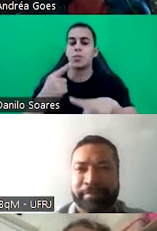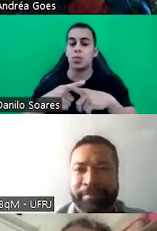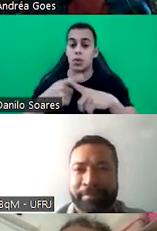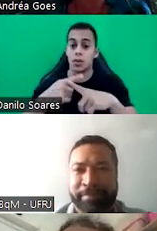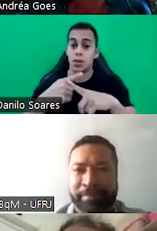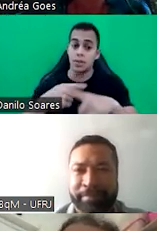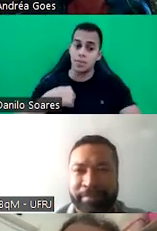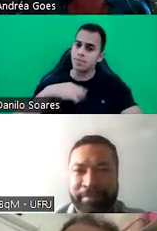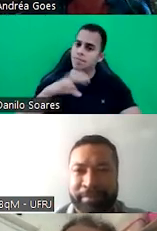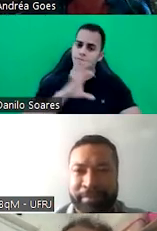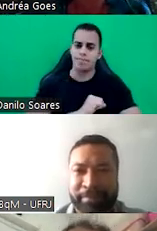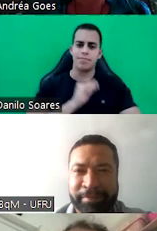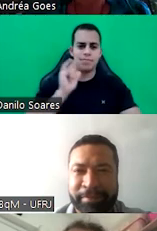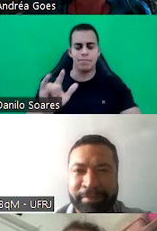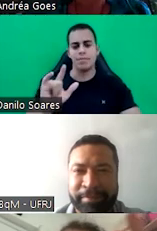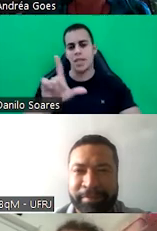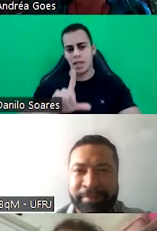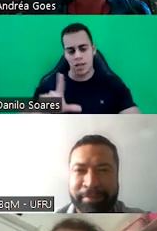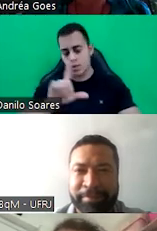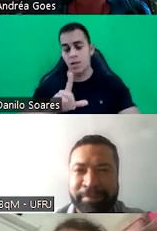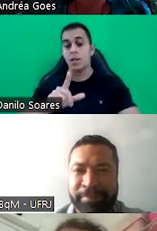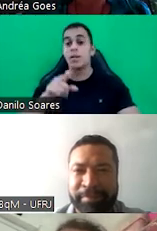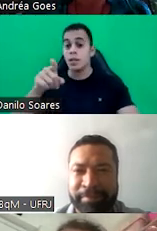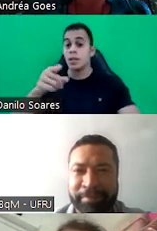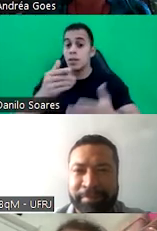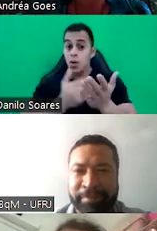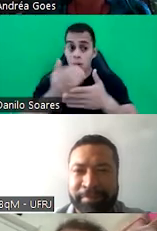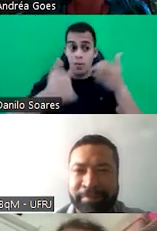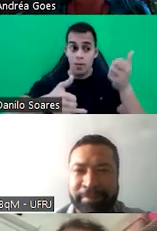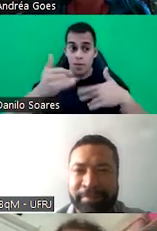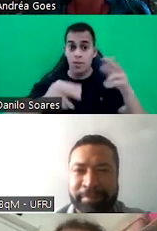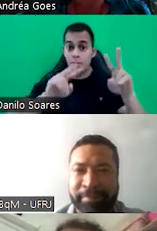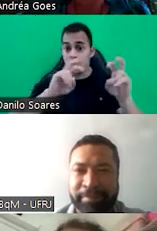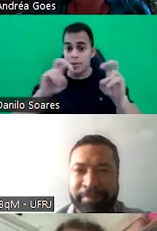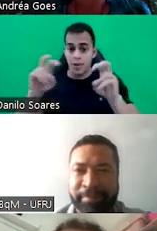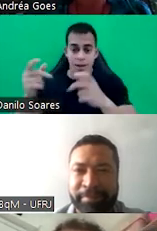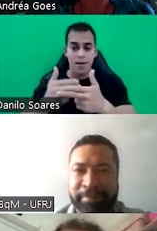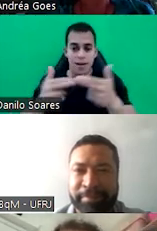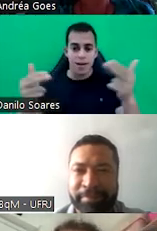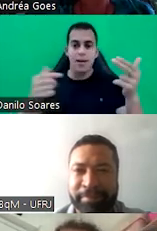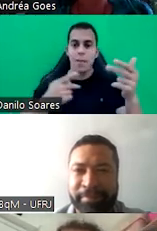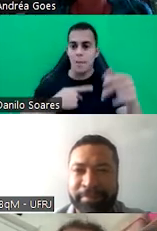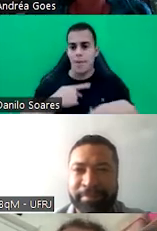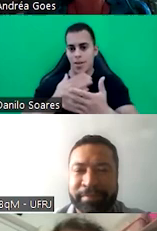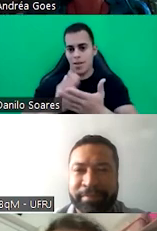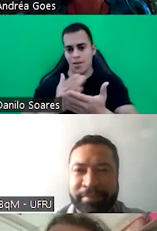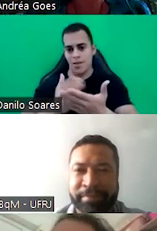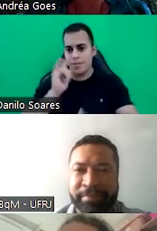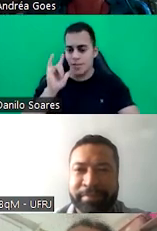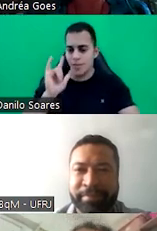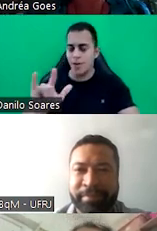uma apaixonada por literatura, e ainda mais quando tu começaste a falar sobre O Tempo e o Vento, que é o meu livro preferido da